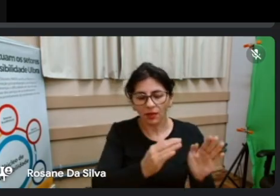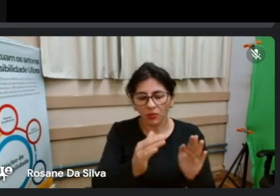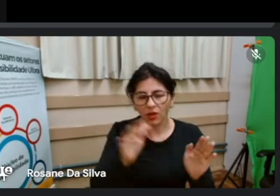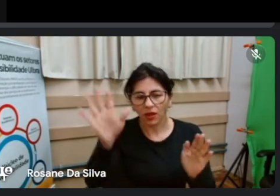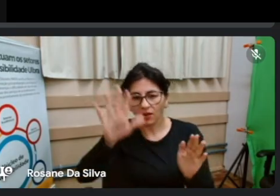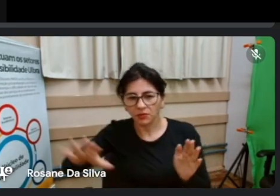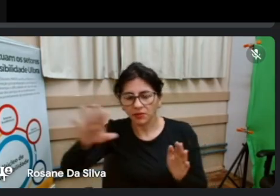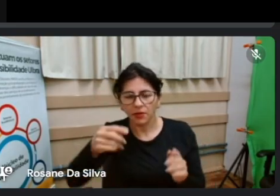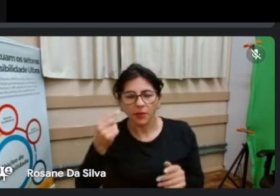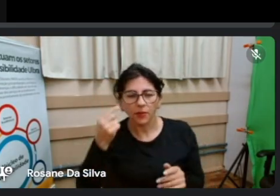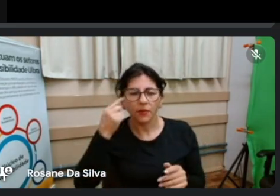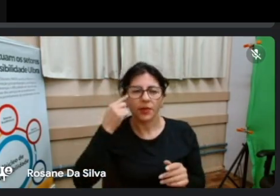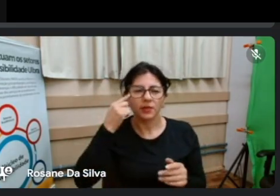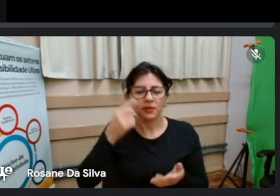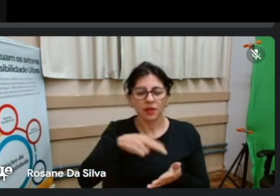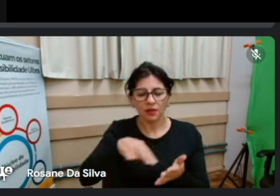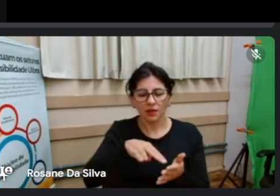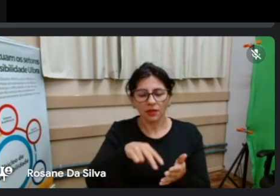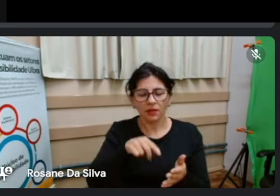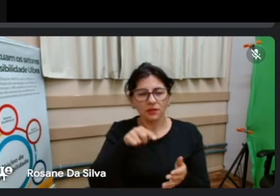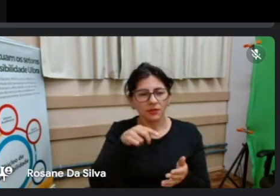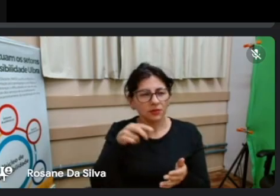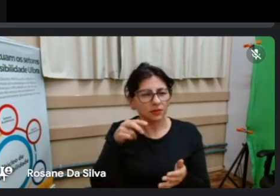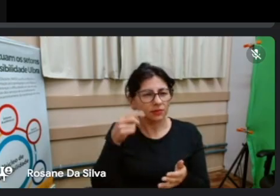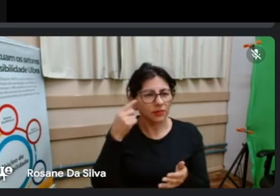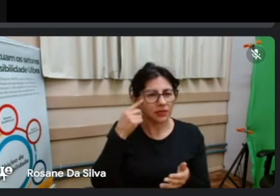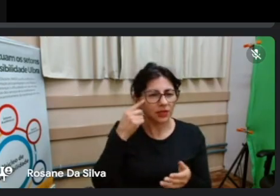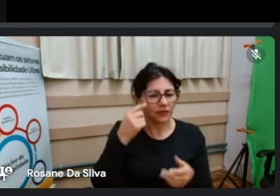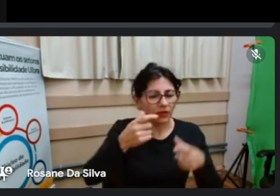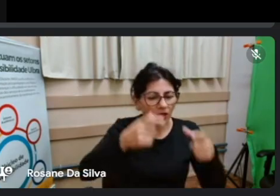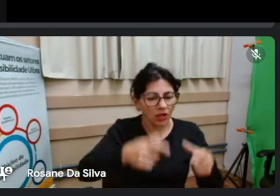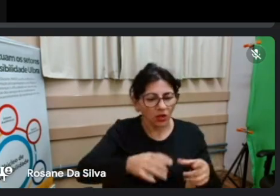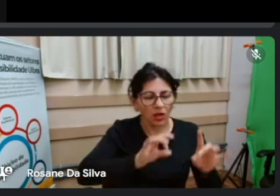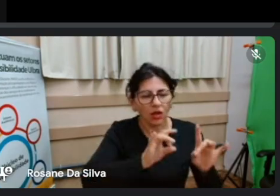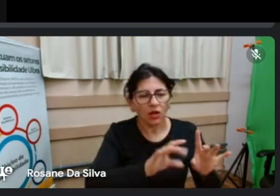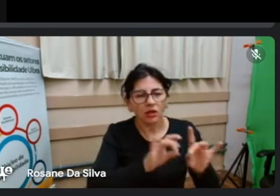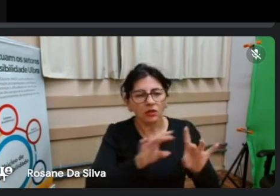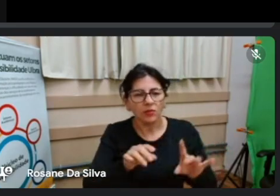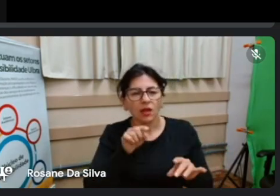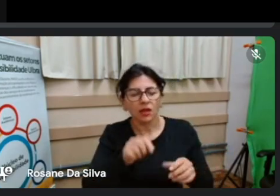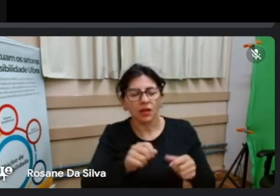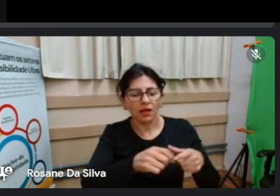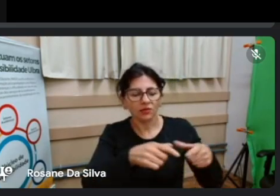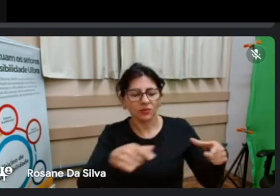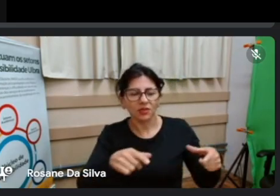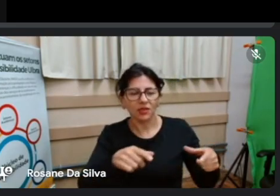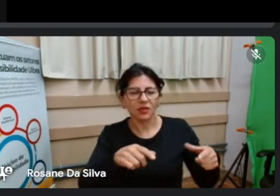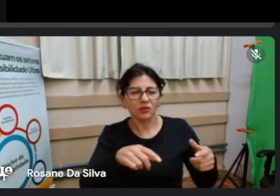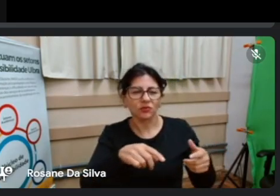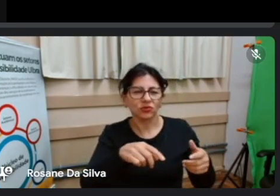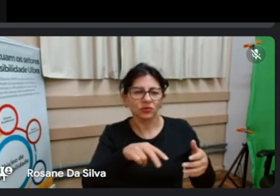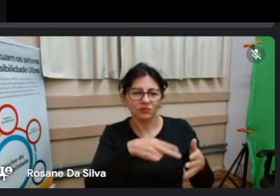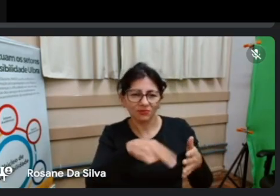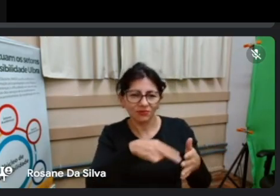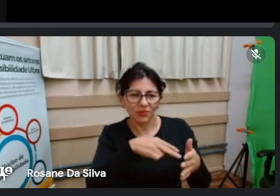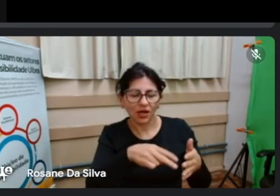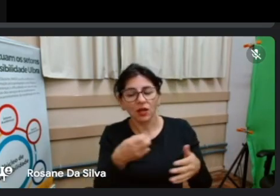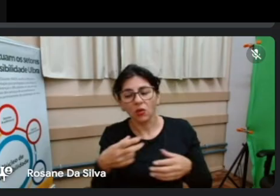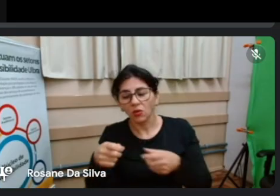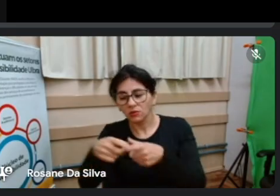se pensava a dança em lugares especiais como no salão de baile ou na sala de aula onde se aprendia a dança